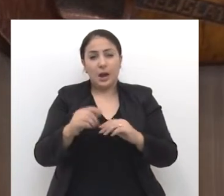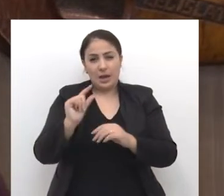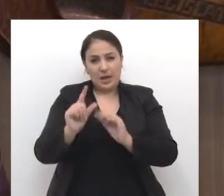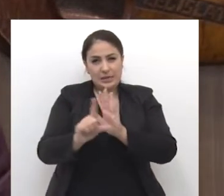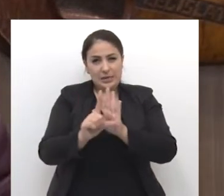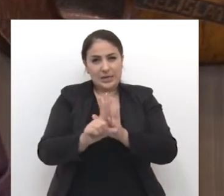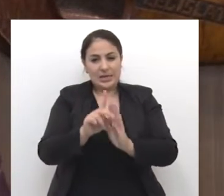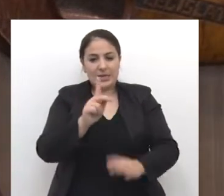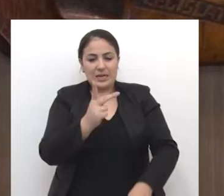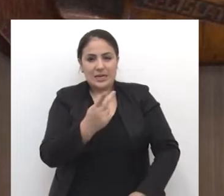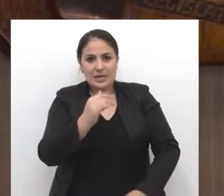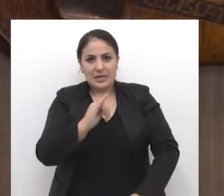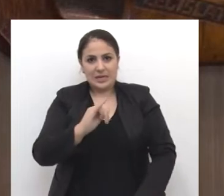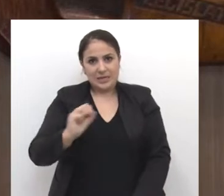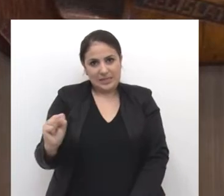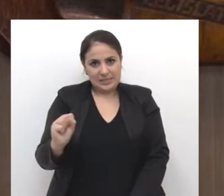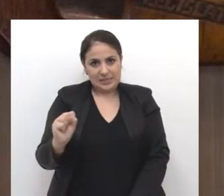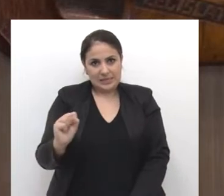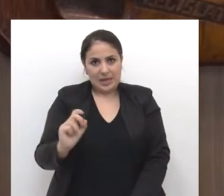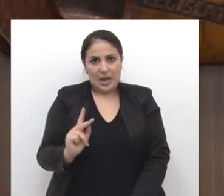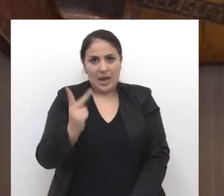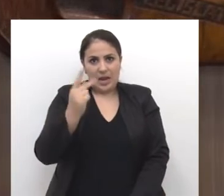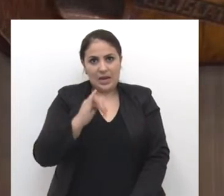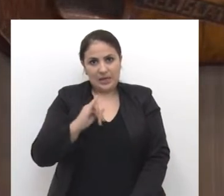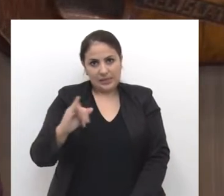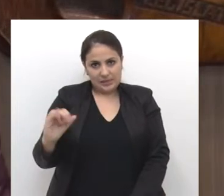Há pouco tempo surgiu a Lei Kiss, que é uma lei que